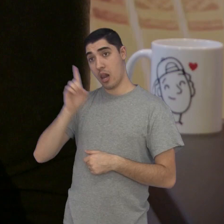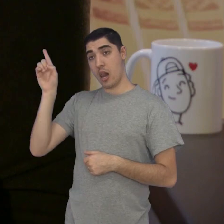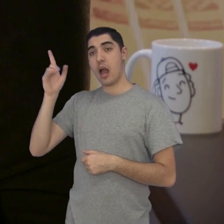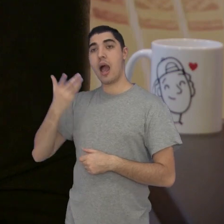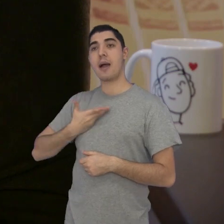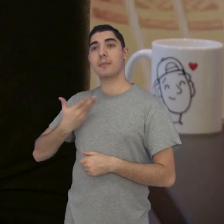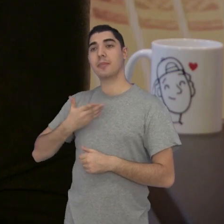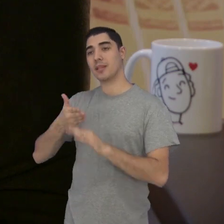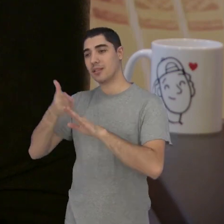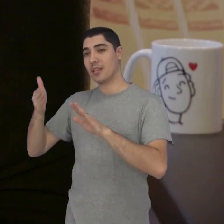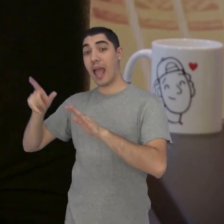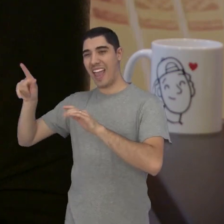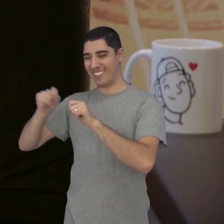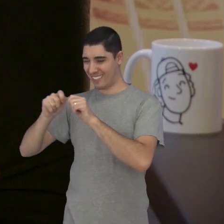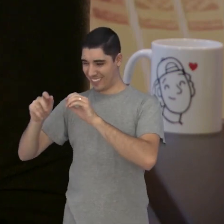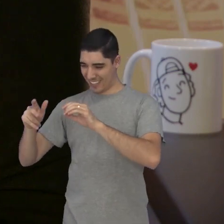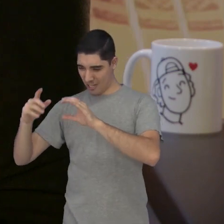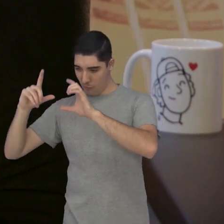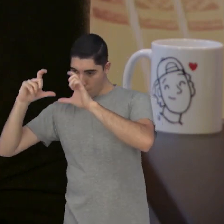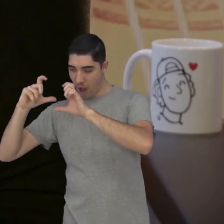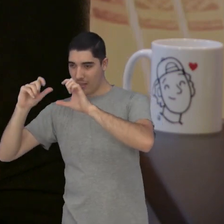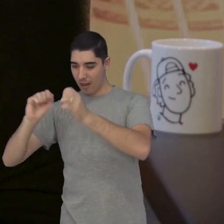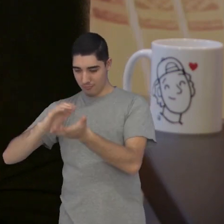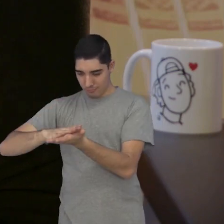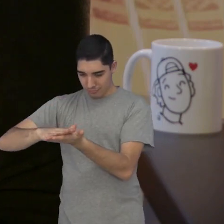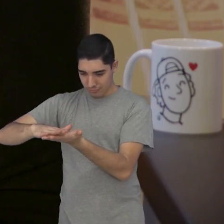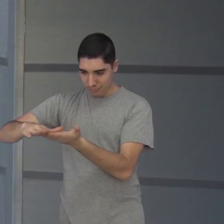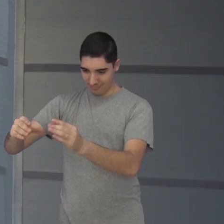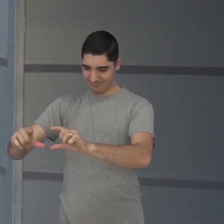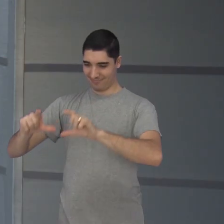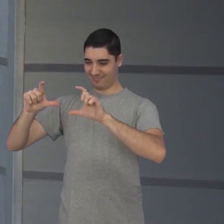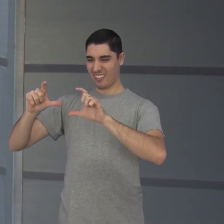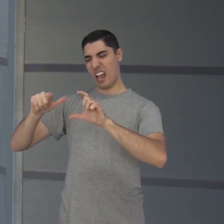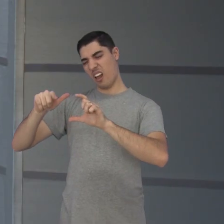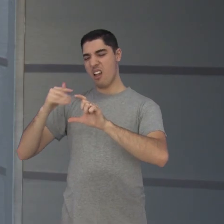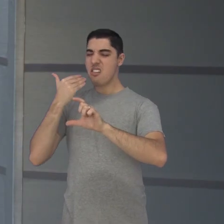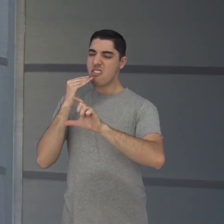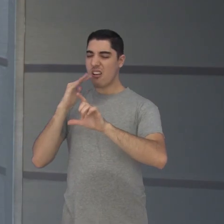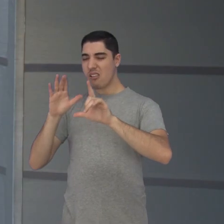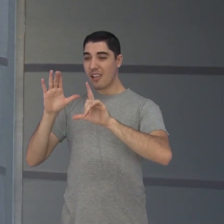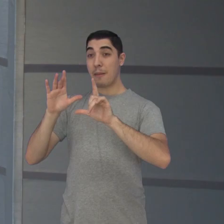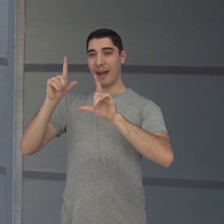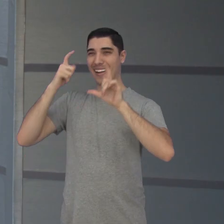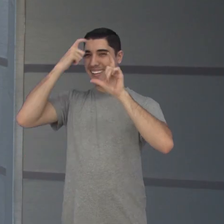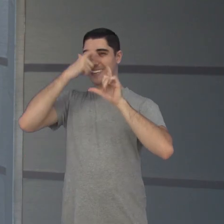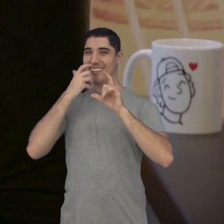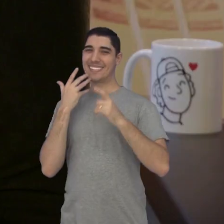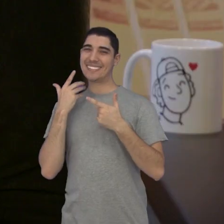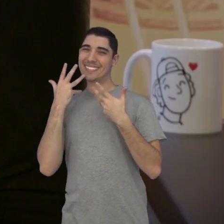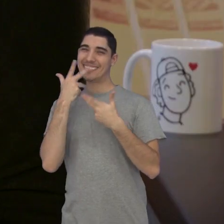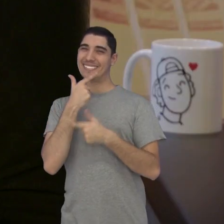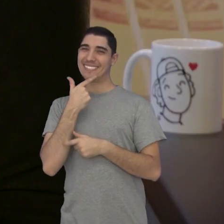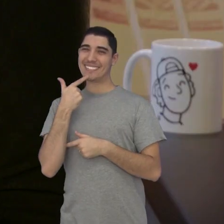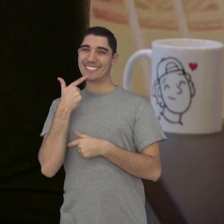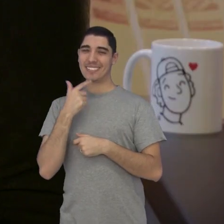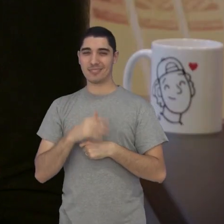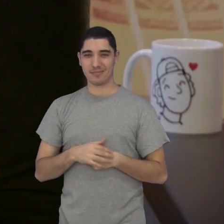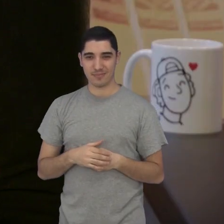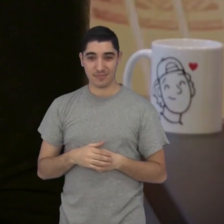Aí de vez em quando eu levo no Zezinho e Moto para revelar. Aí você revela a foto ainda. Isso. Às vezes sai tremida, mas a cara da gente fica